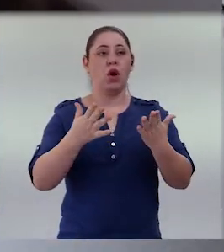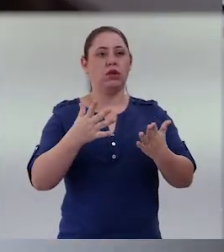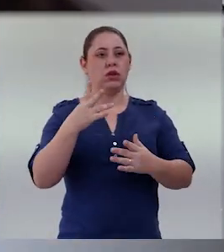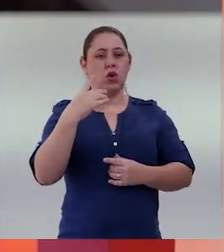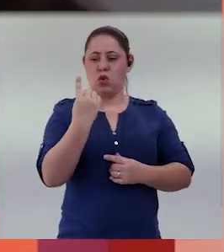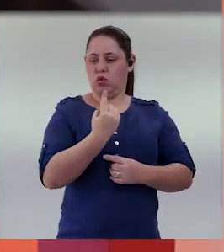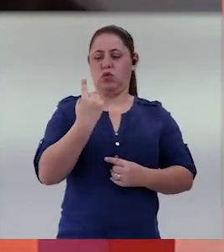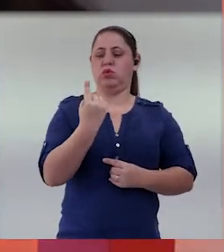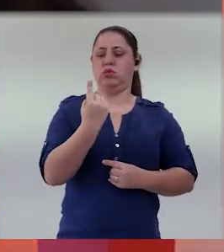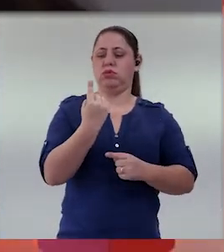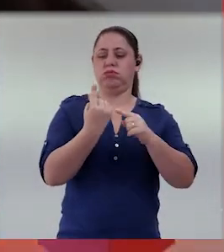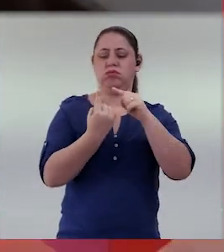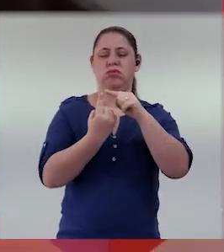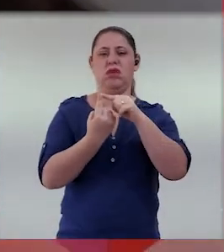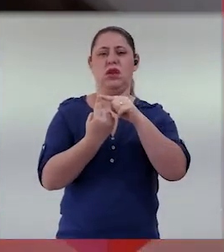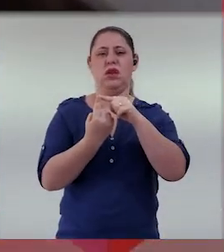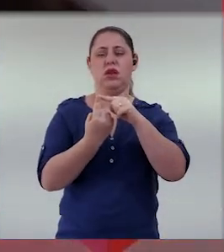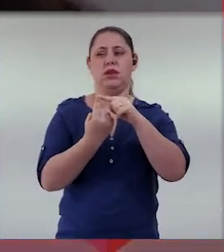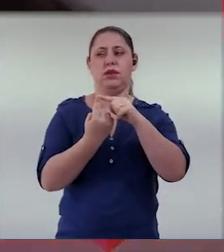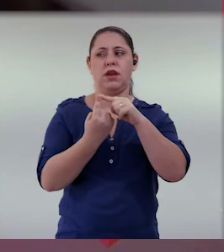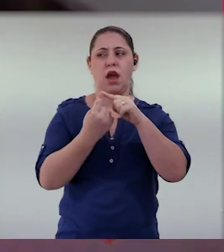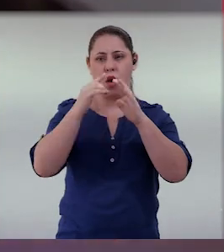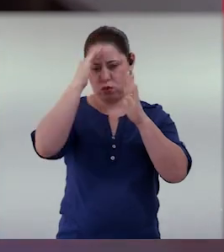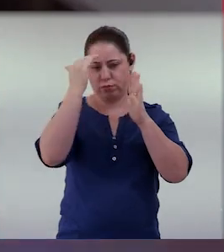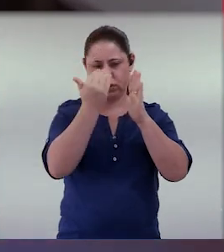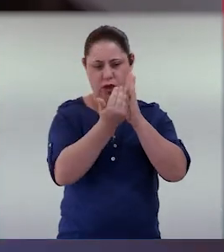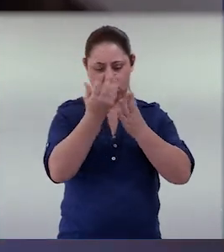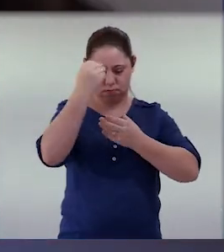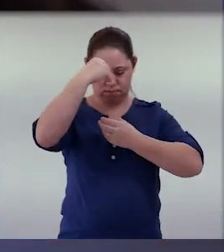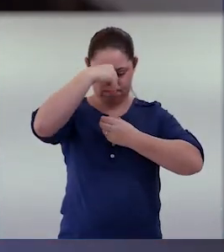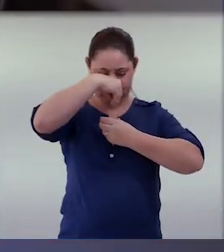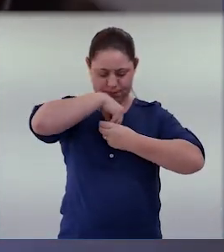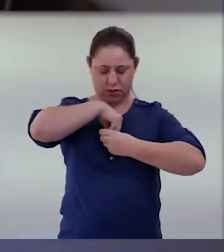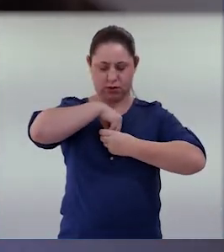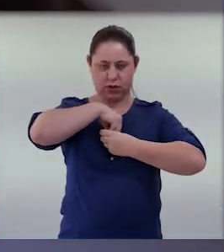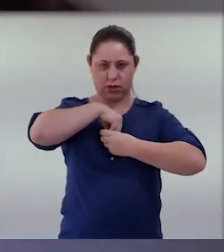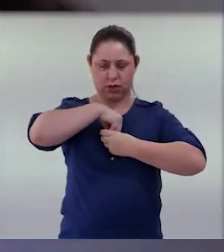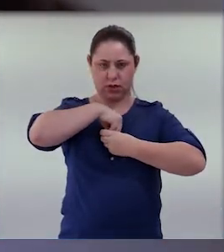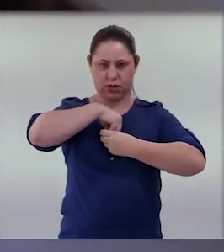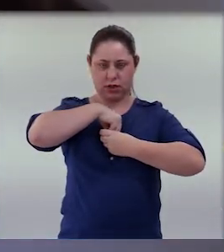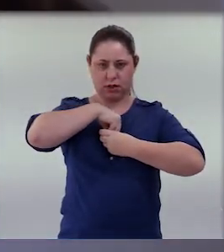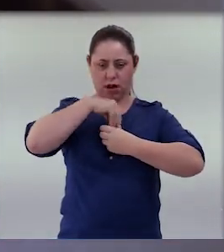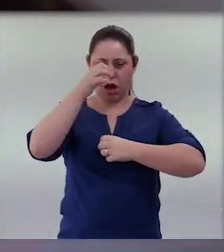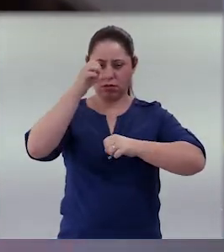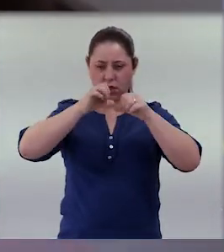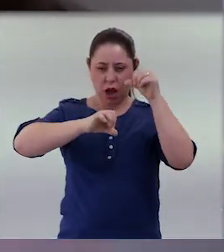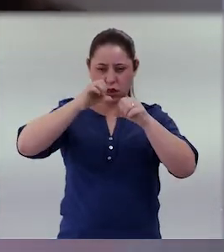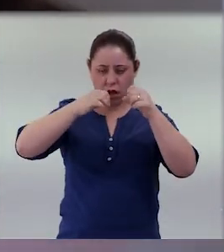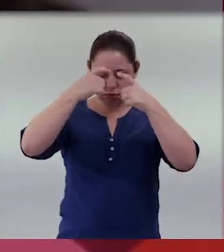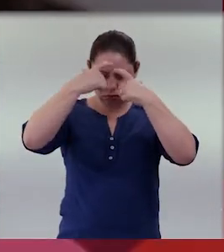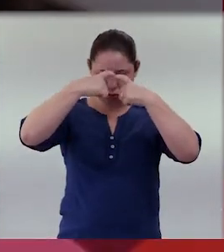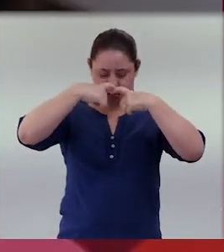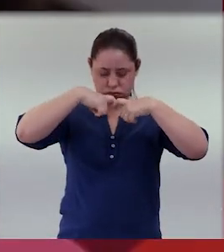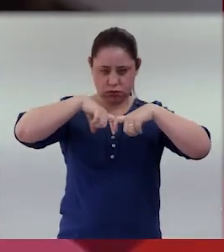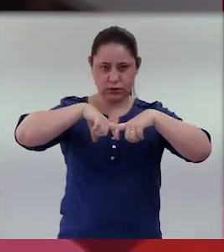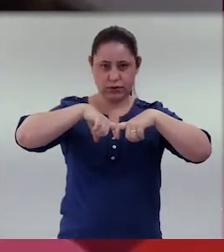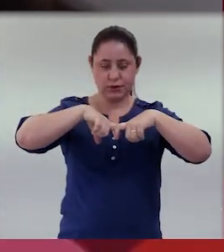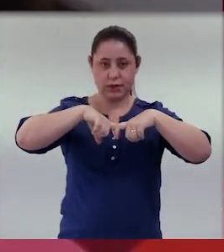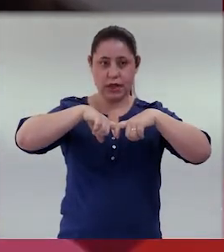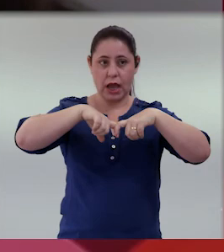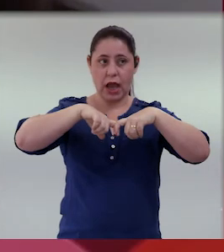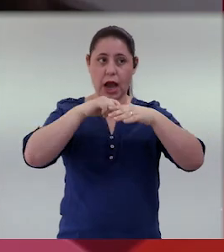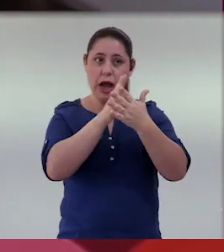sim. Quando a gente se vê sozinho, a gente é obrigado a olhar para dentro da gente, né? E